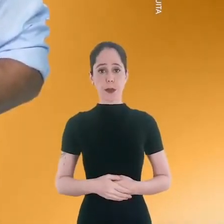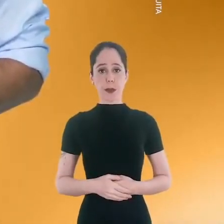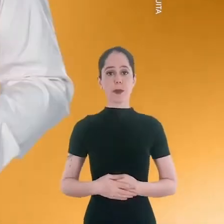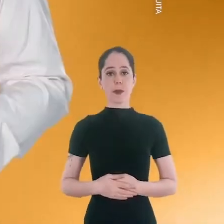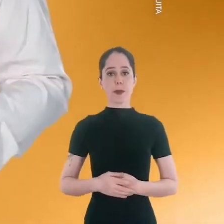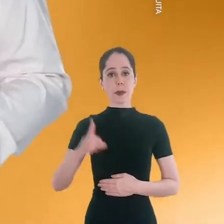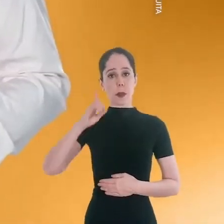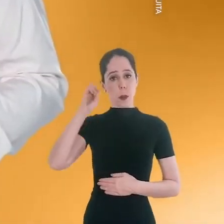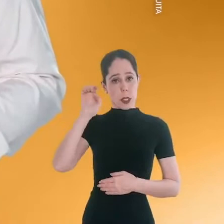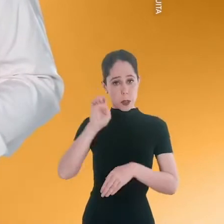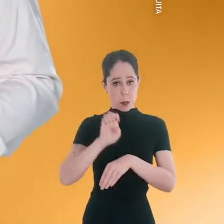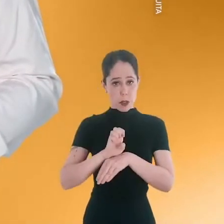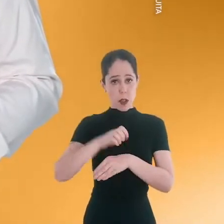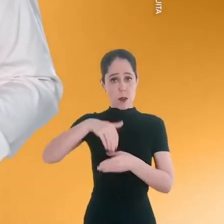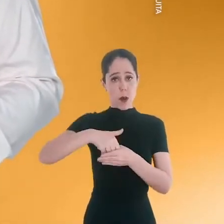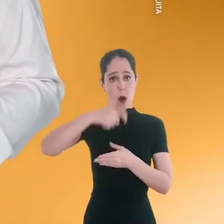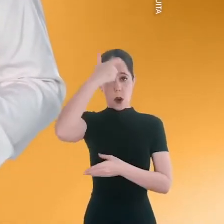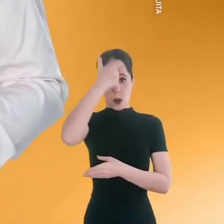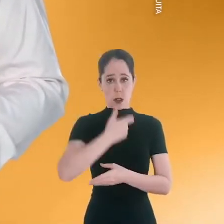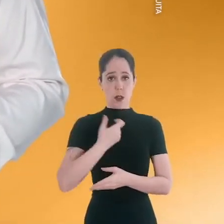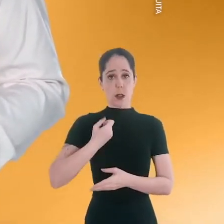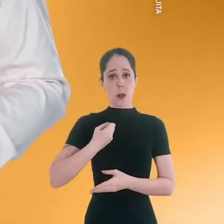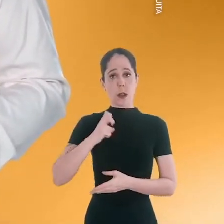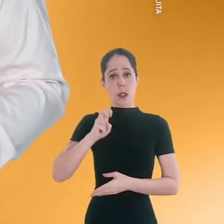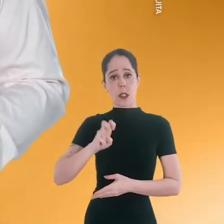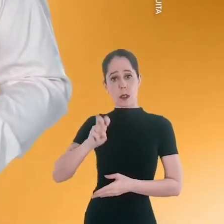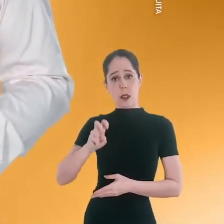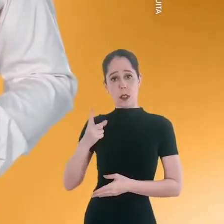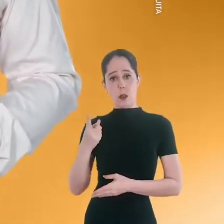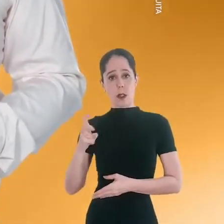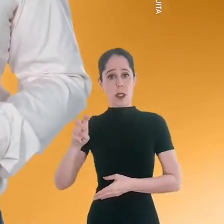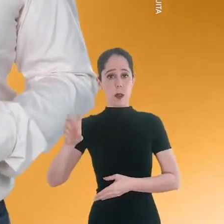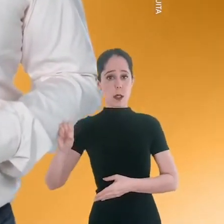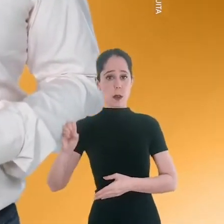55700. Para deputado estadual, vote Maicon Laforcade,